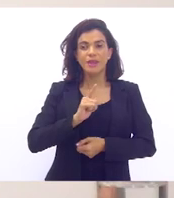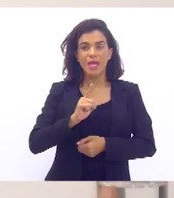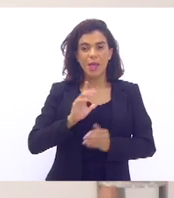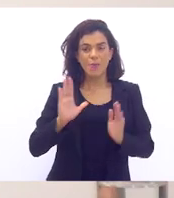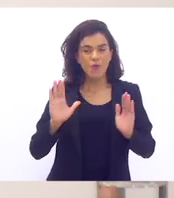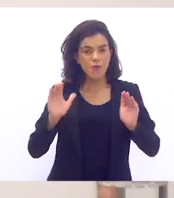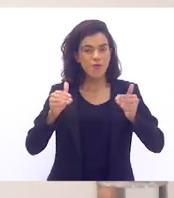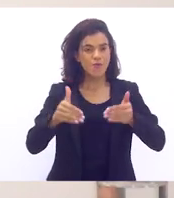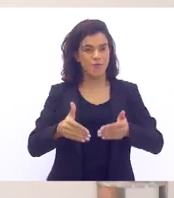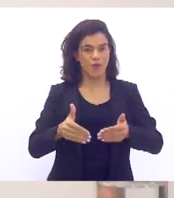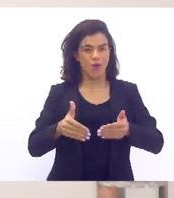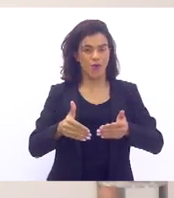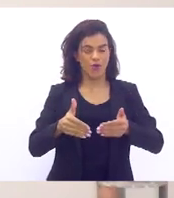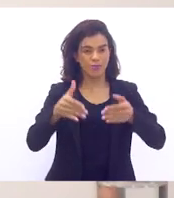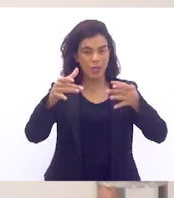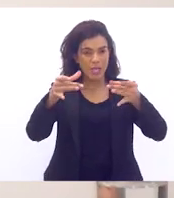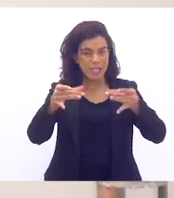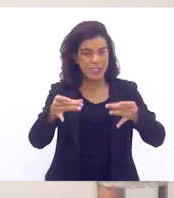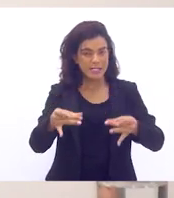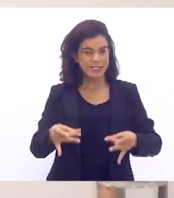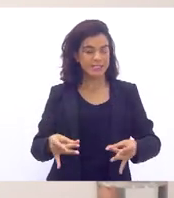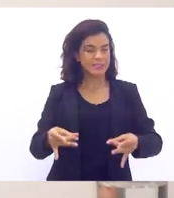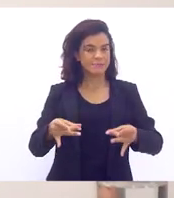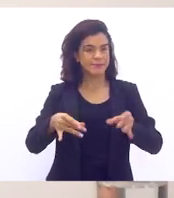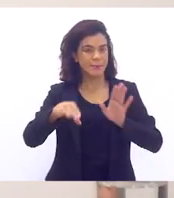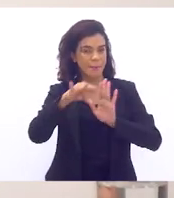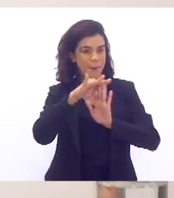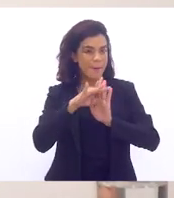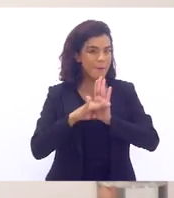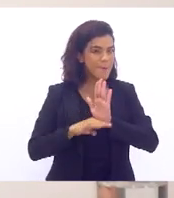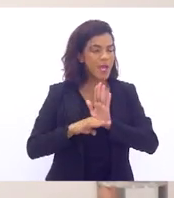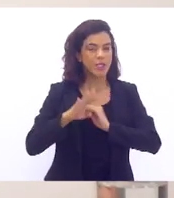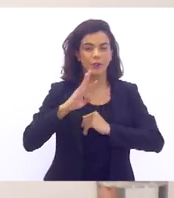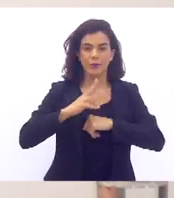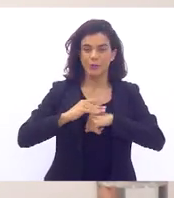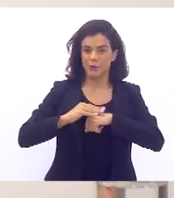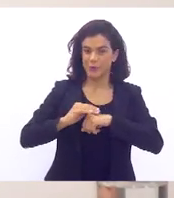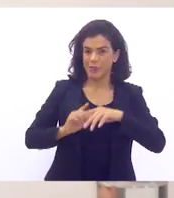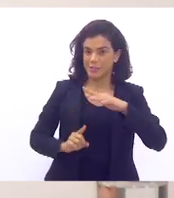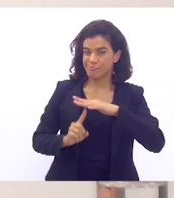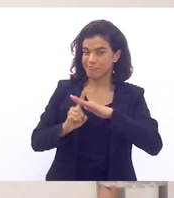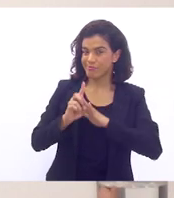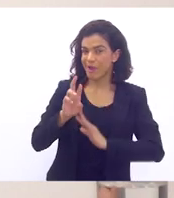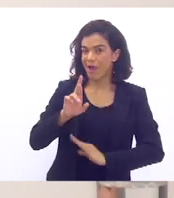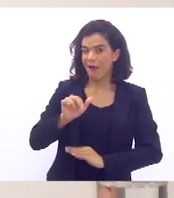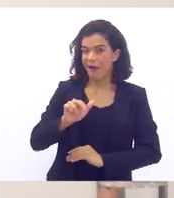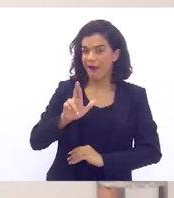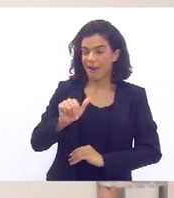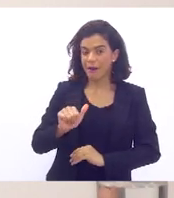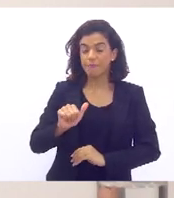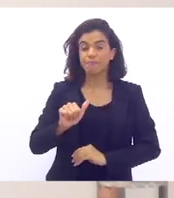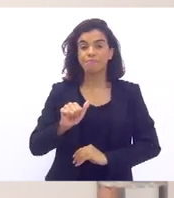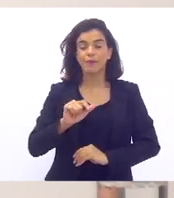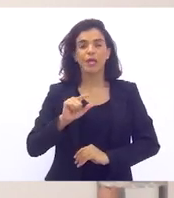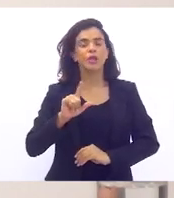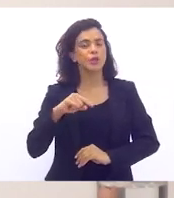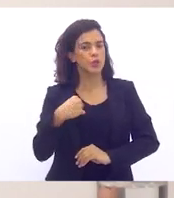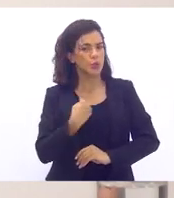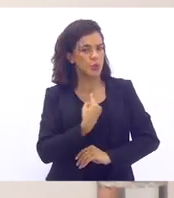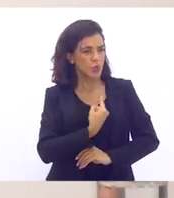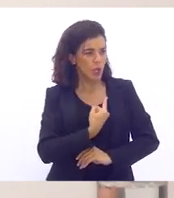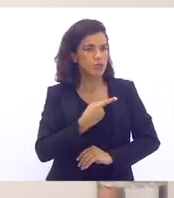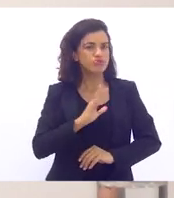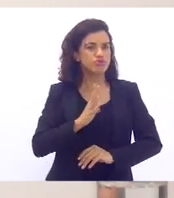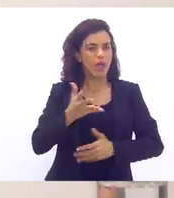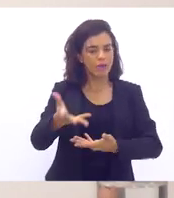específico foram específico para tratar das doenças raras é como um todo né a gente já recebi